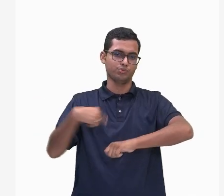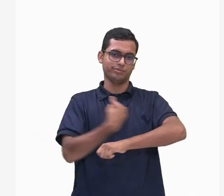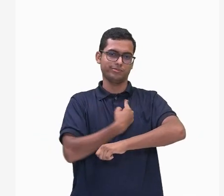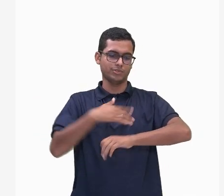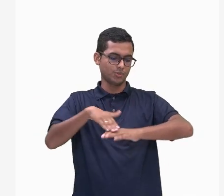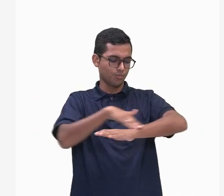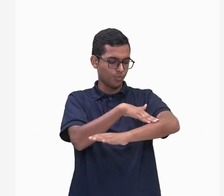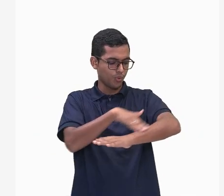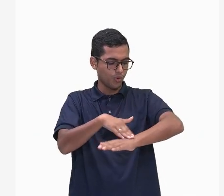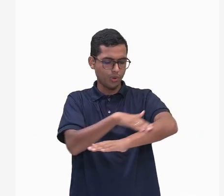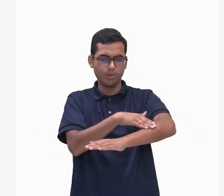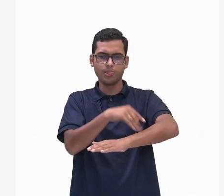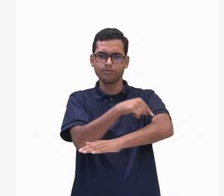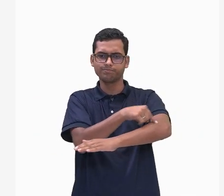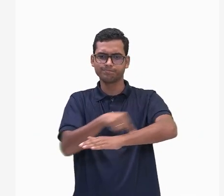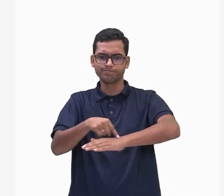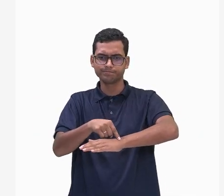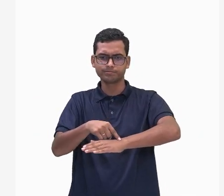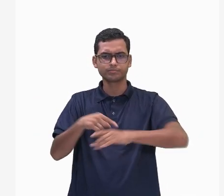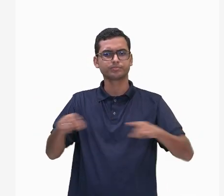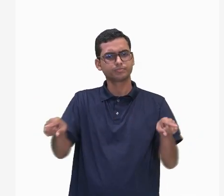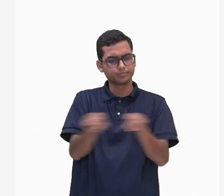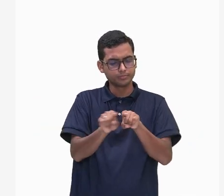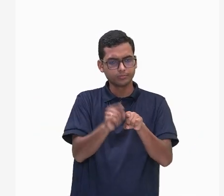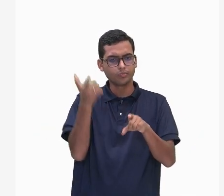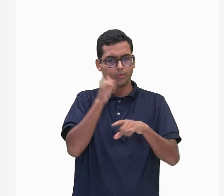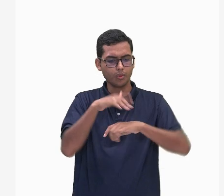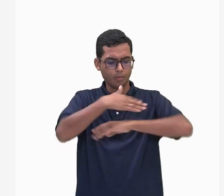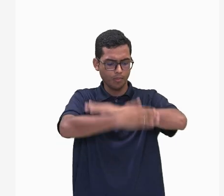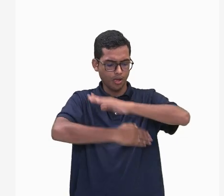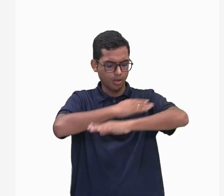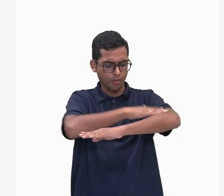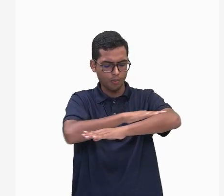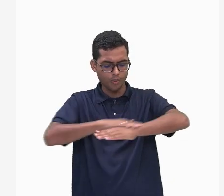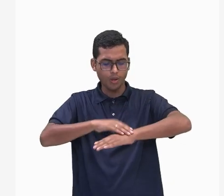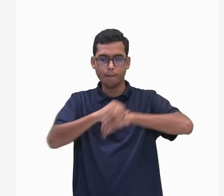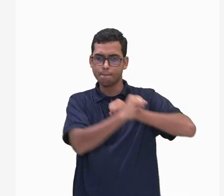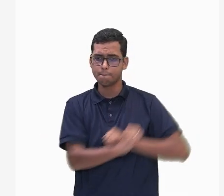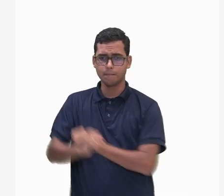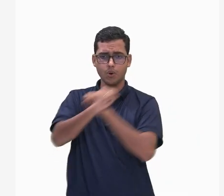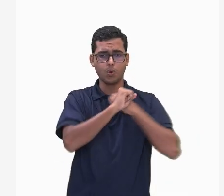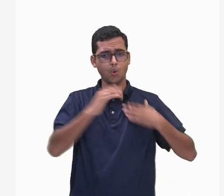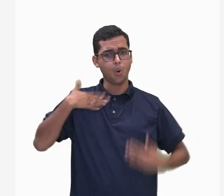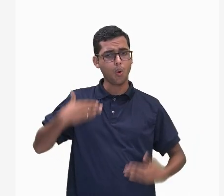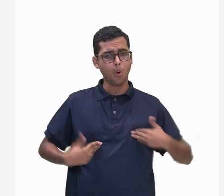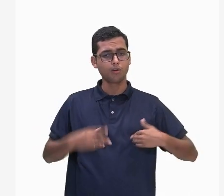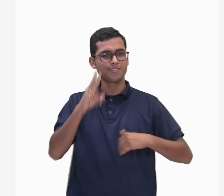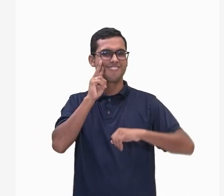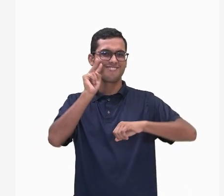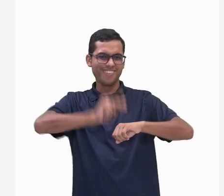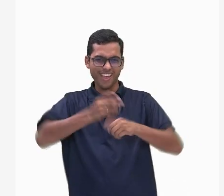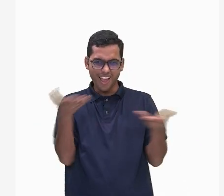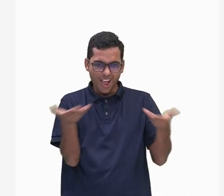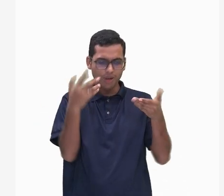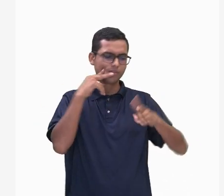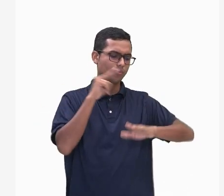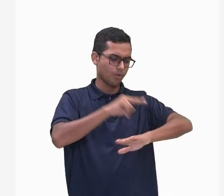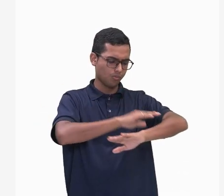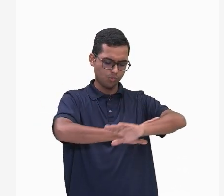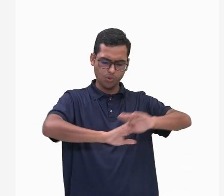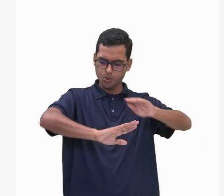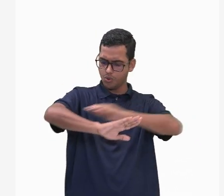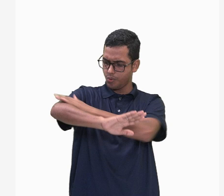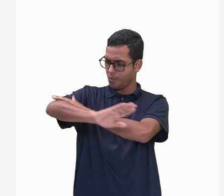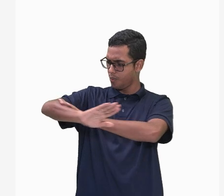tecido? Revestir e proteger o corpo, né? Então, se você olhar agora aí para o seu braço, você está vendo esse